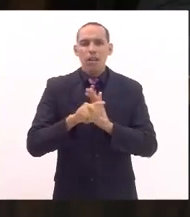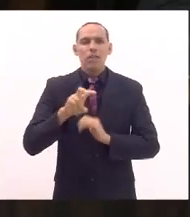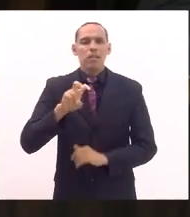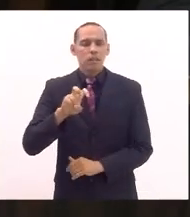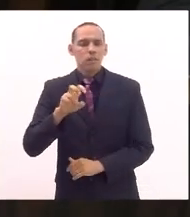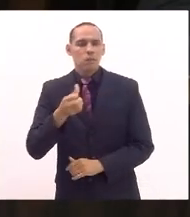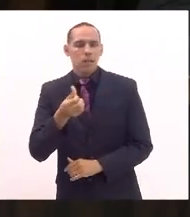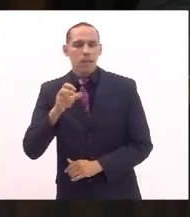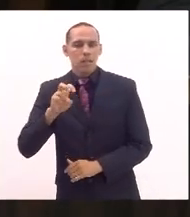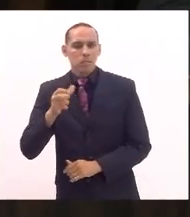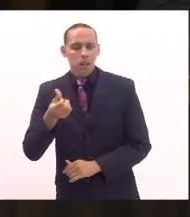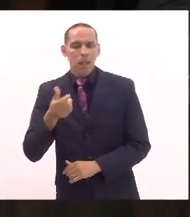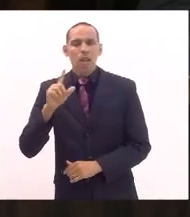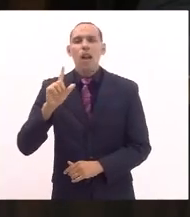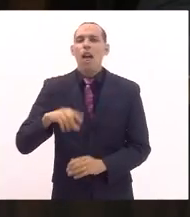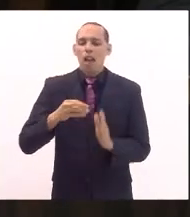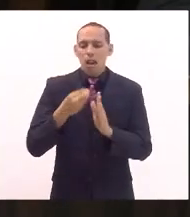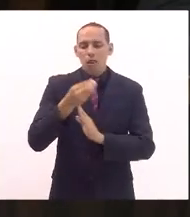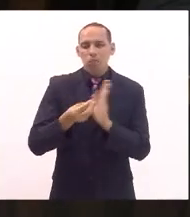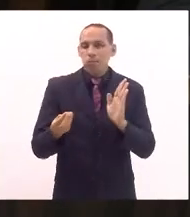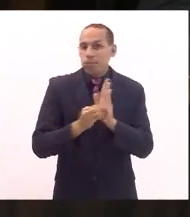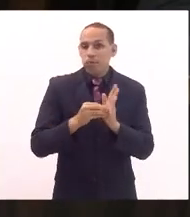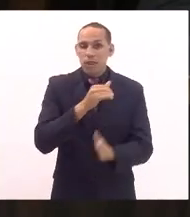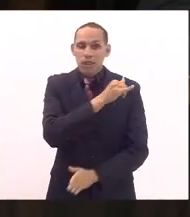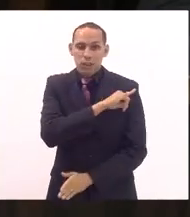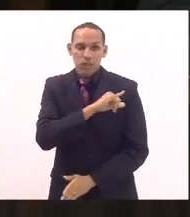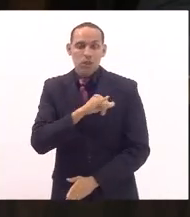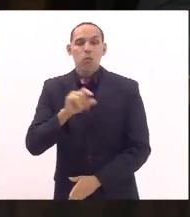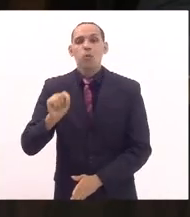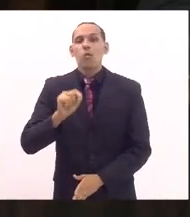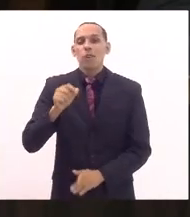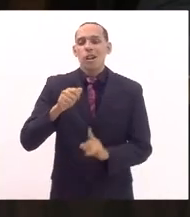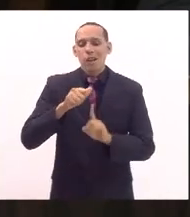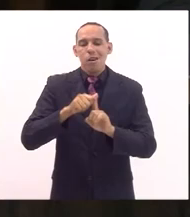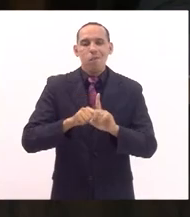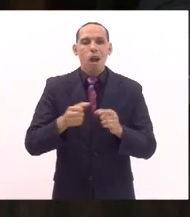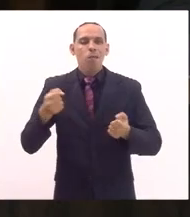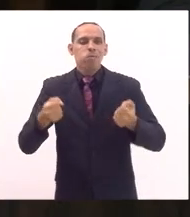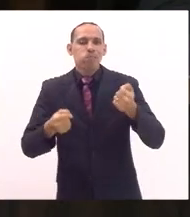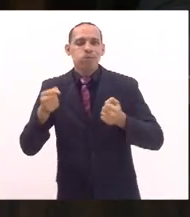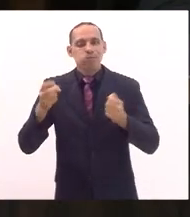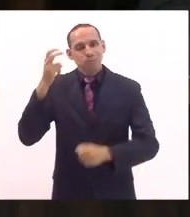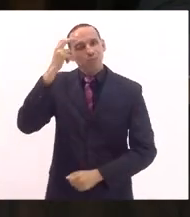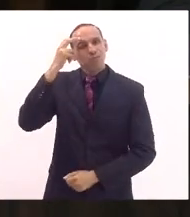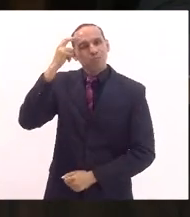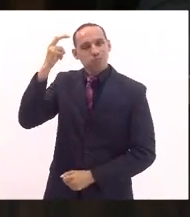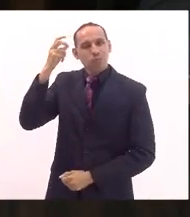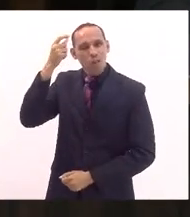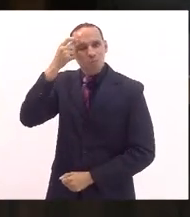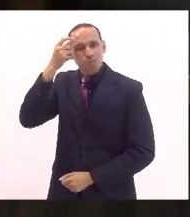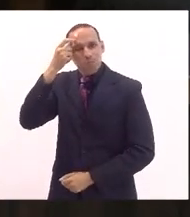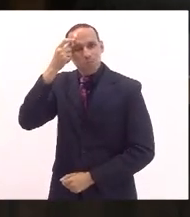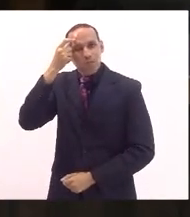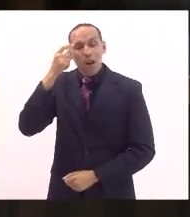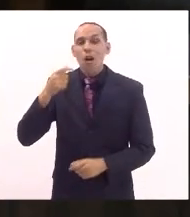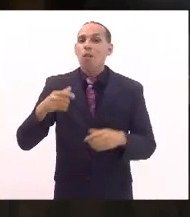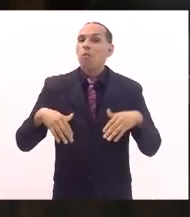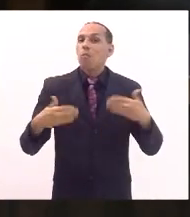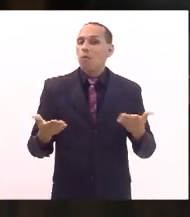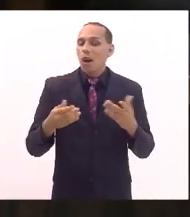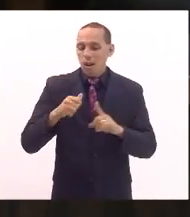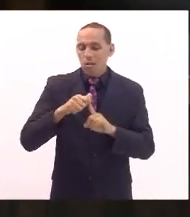Seis de Janeiro 2010 inclui no calendário Oficial do Estado do Rio de Janeiro o mês da direção consciente a ser realizada anualmente a cada mês de